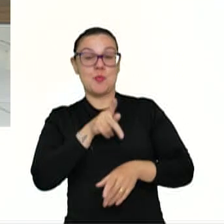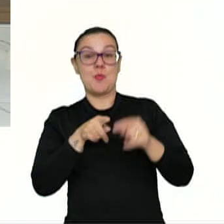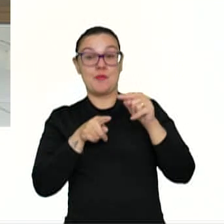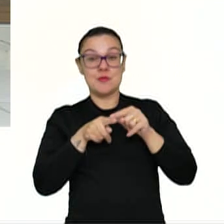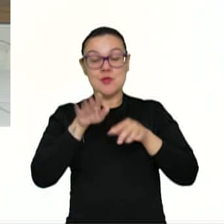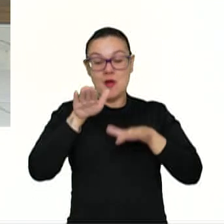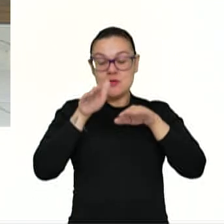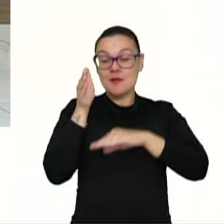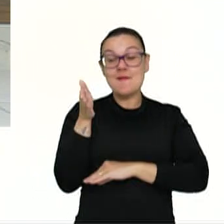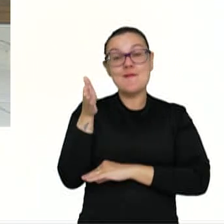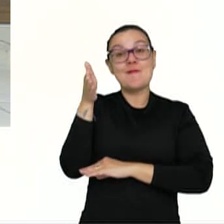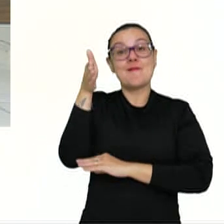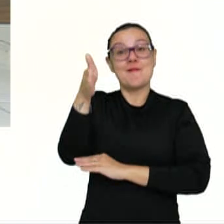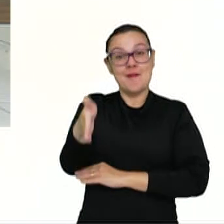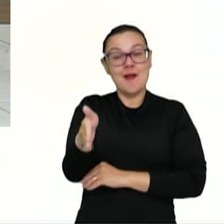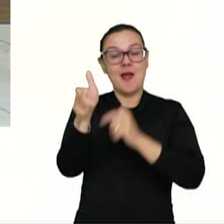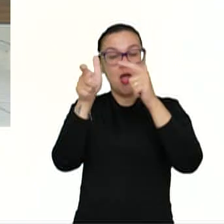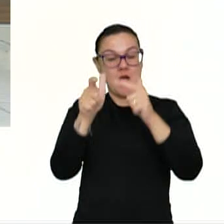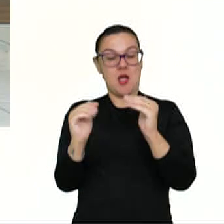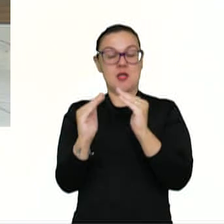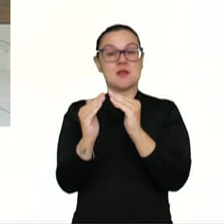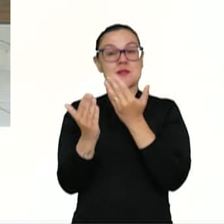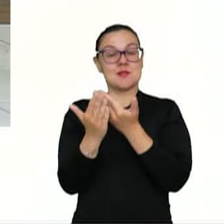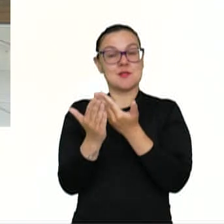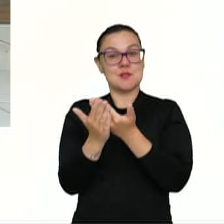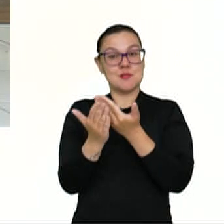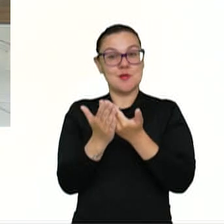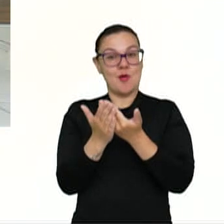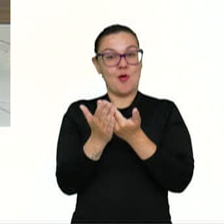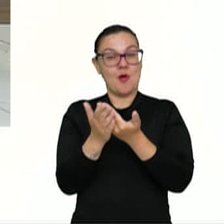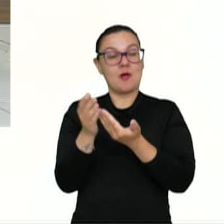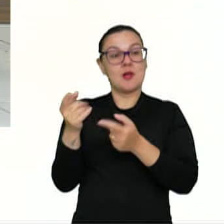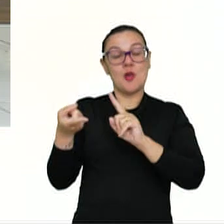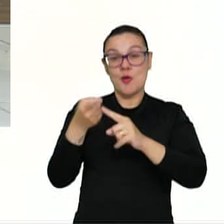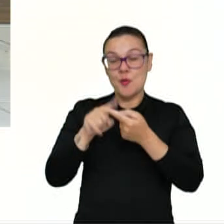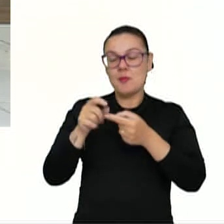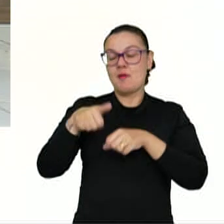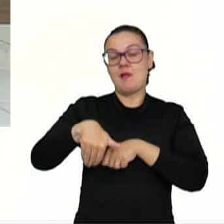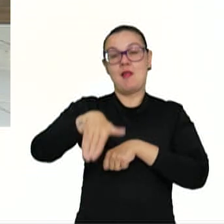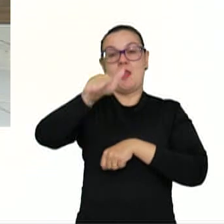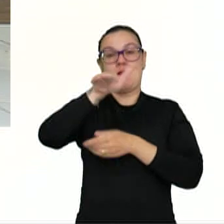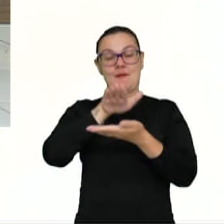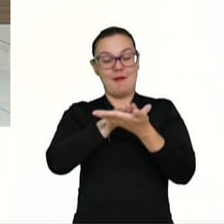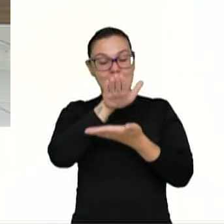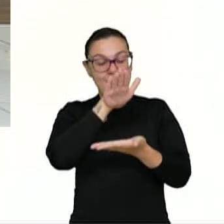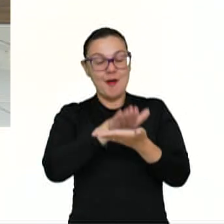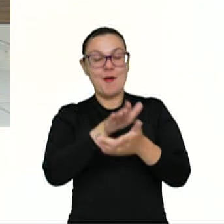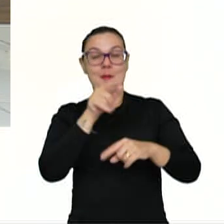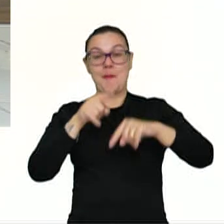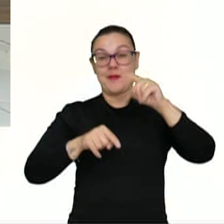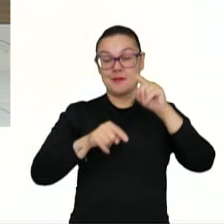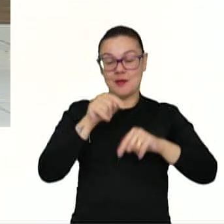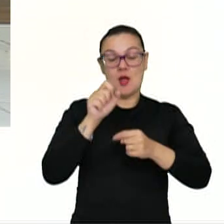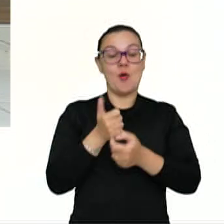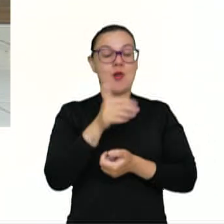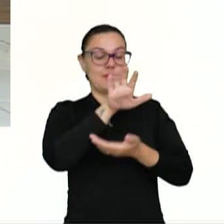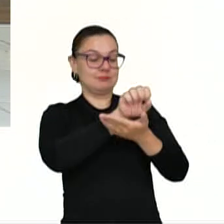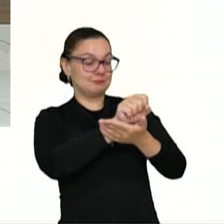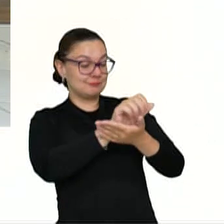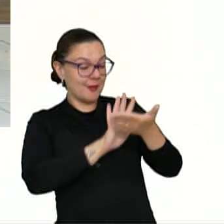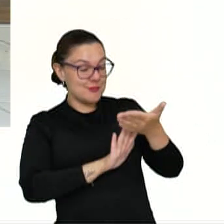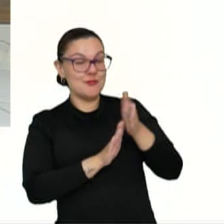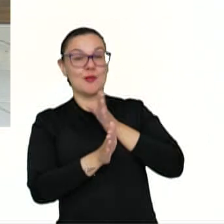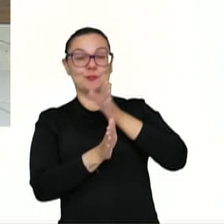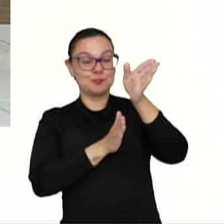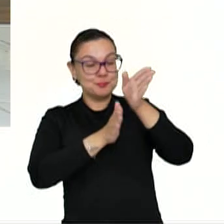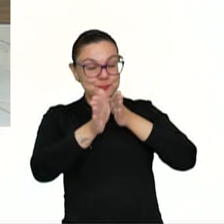muitas vezes vão até as localidades, seja ilha ou colônia, levando os materiais, levando as atividades